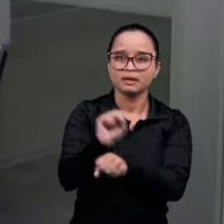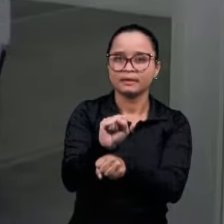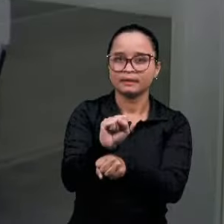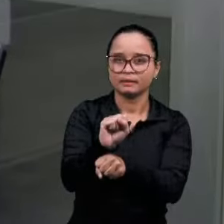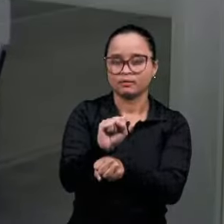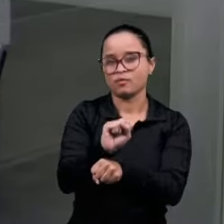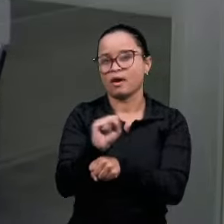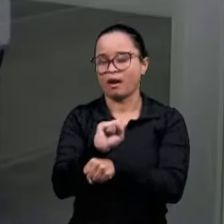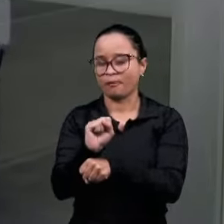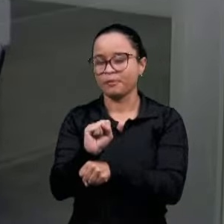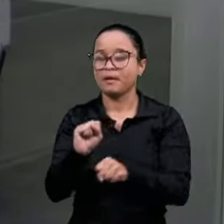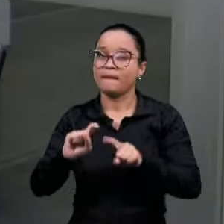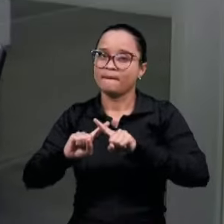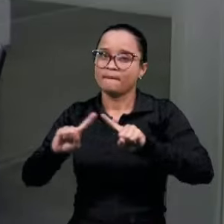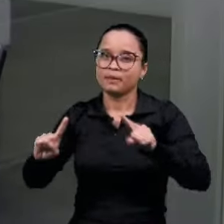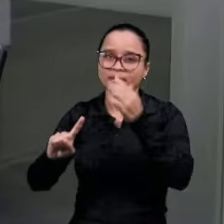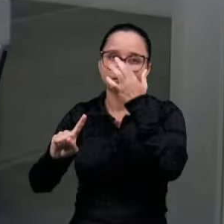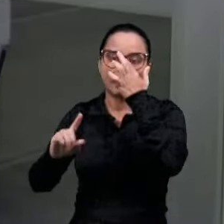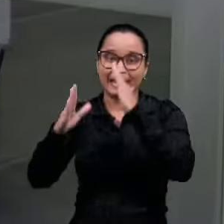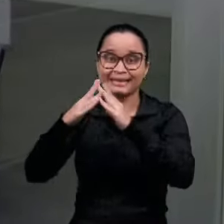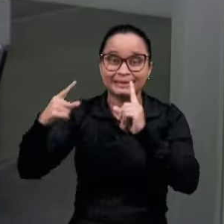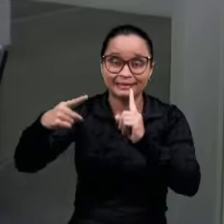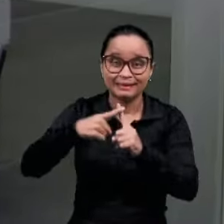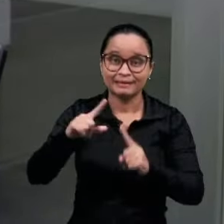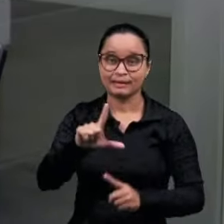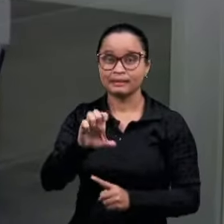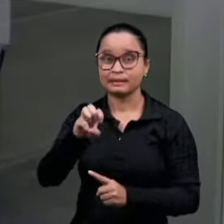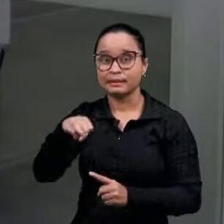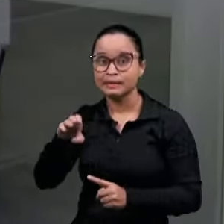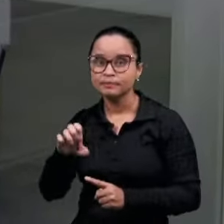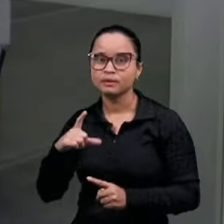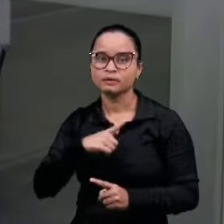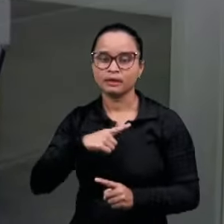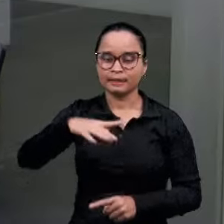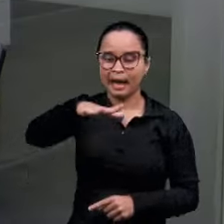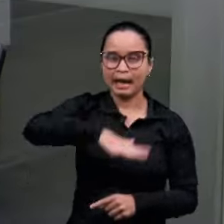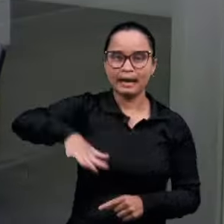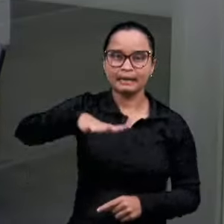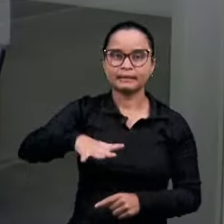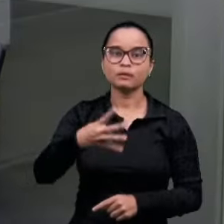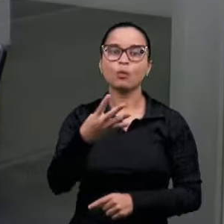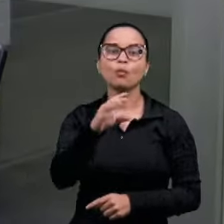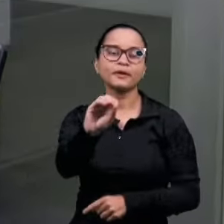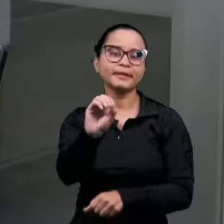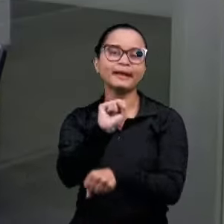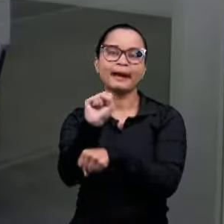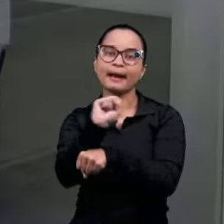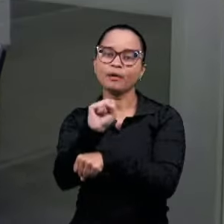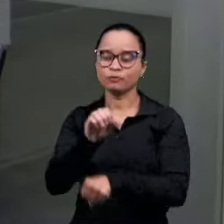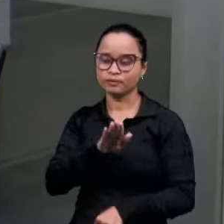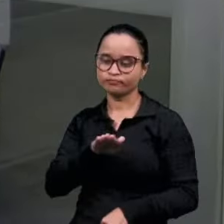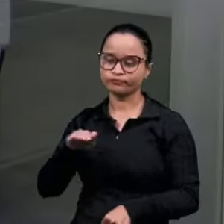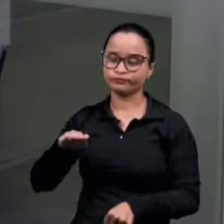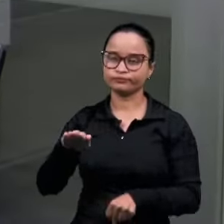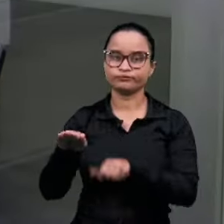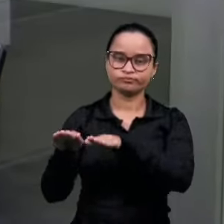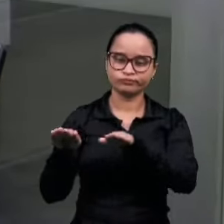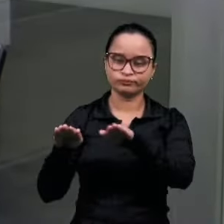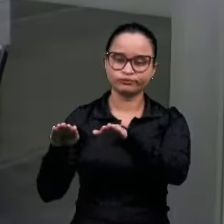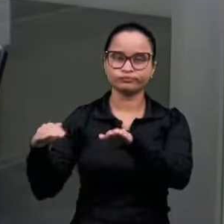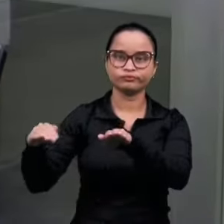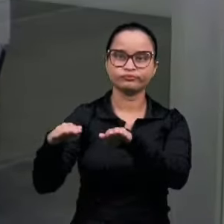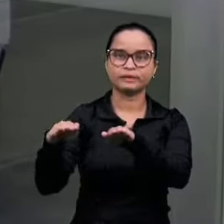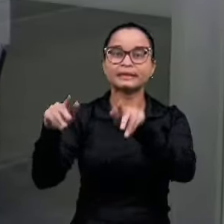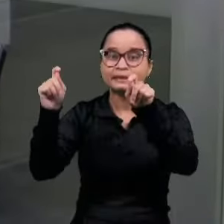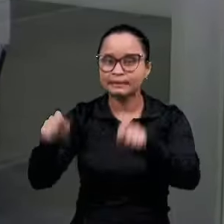já mais de 40 carros estacionados no pátio ali da igreja do Leme. Então é um local excelente para reuniões